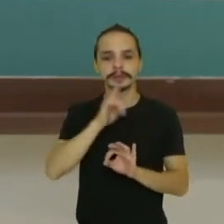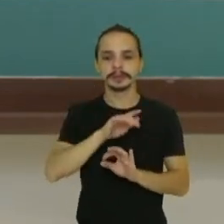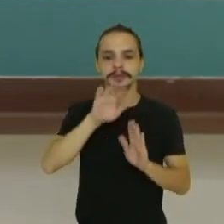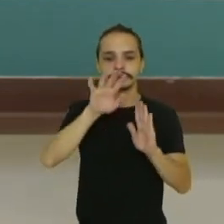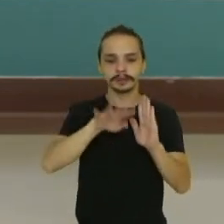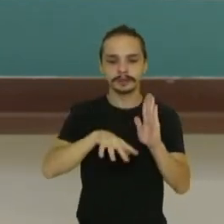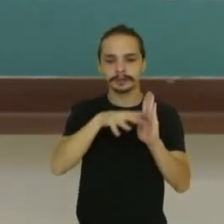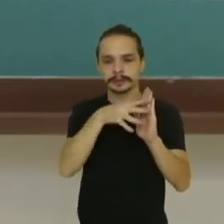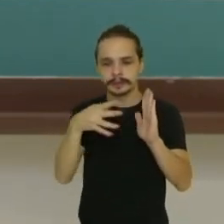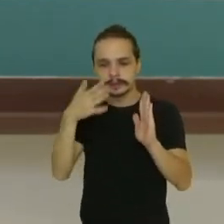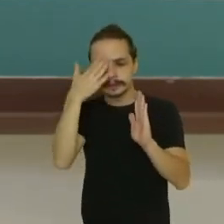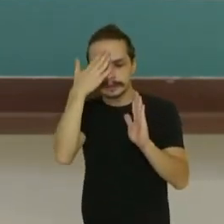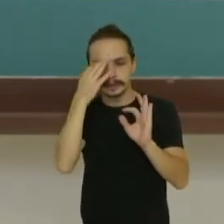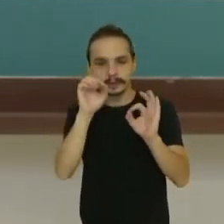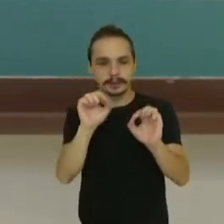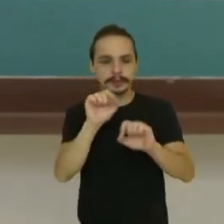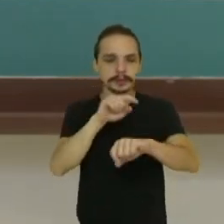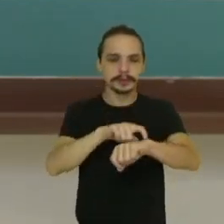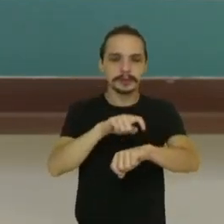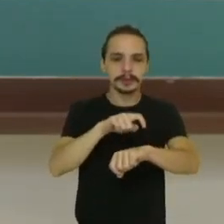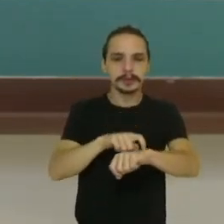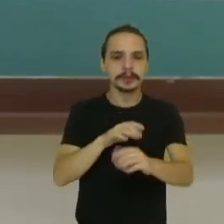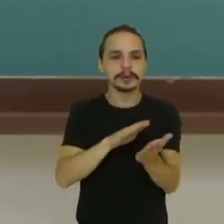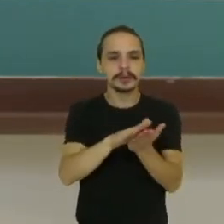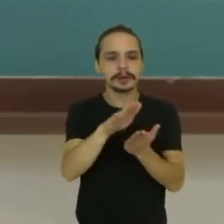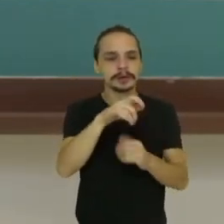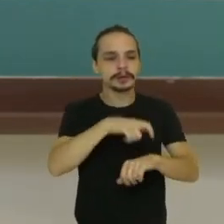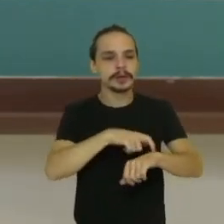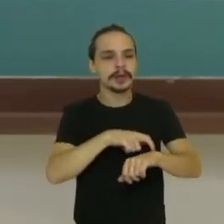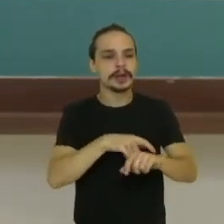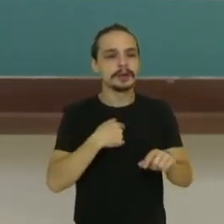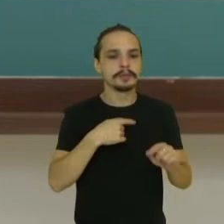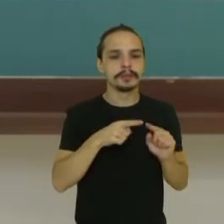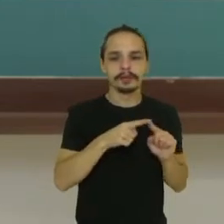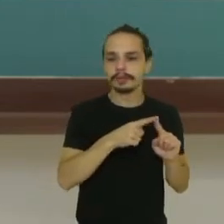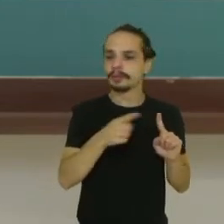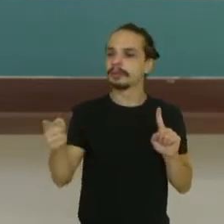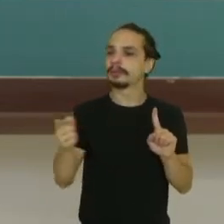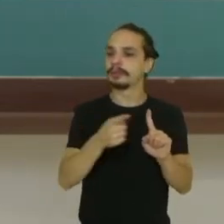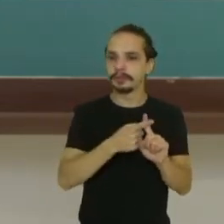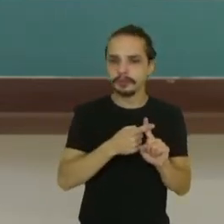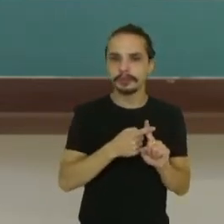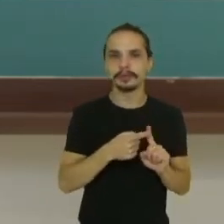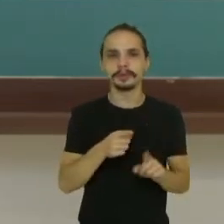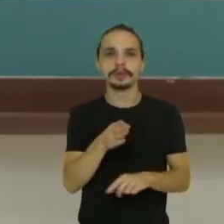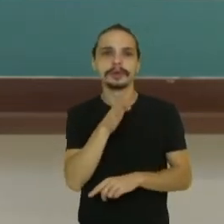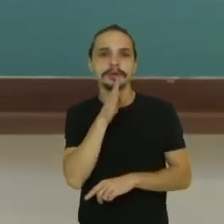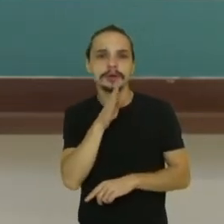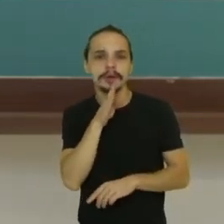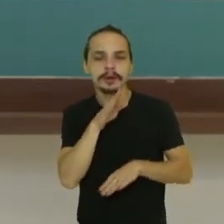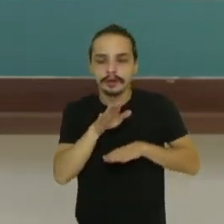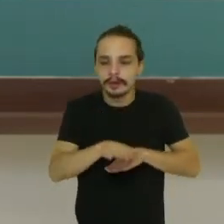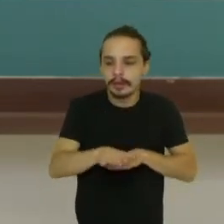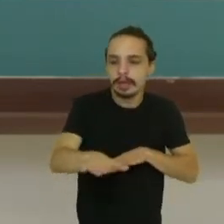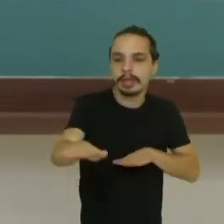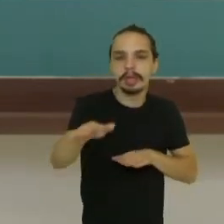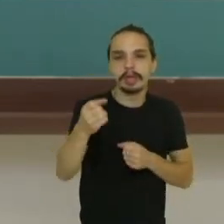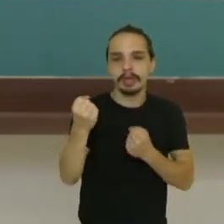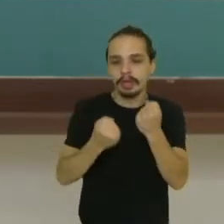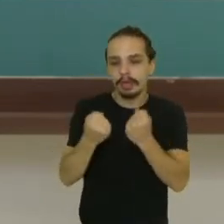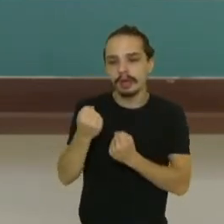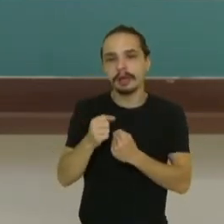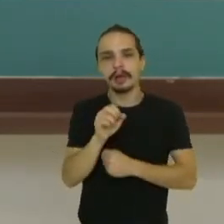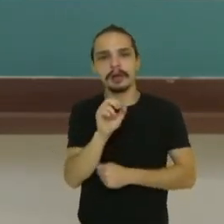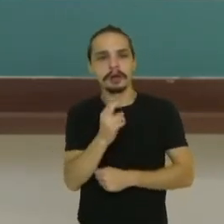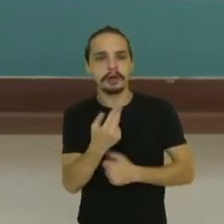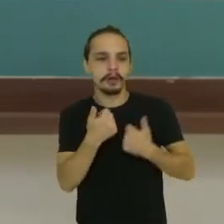e saber consideraram os horários que a gente gasta para se deslocar de um lugar ao outro você conhece o trânsito da sua cidade se